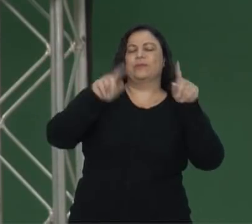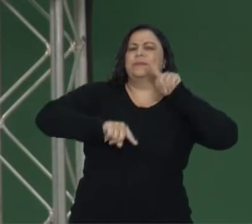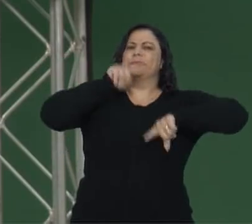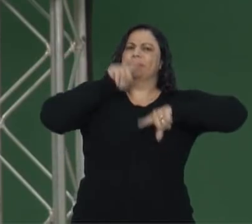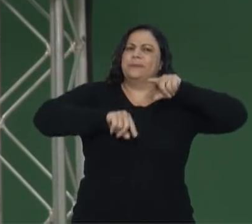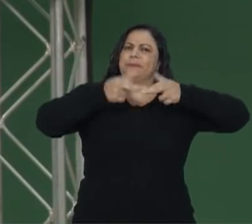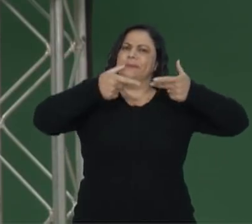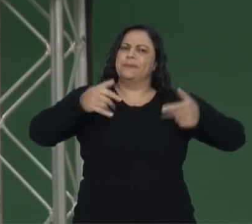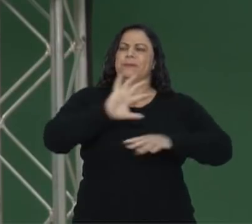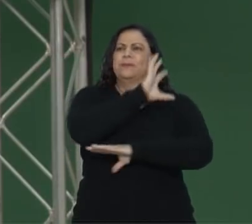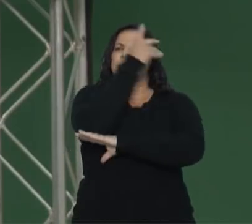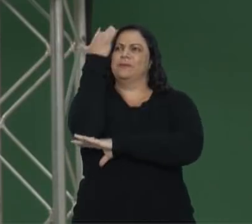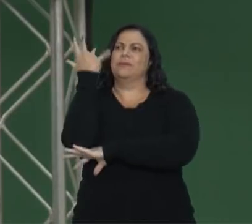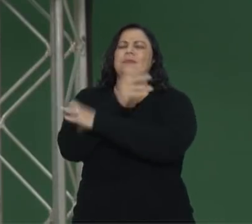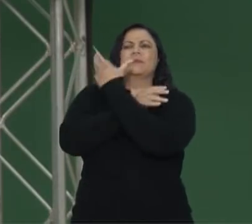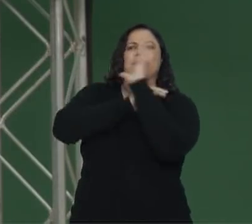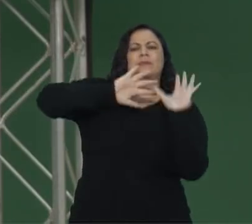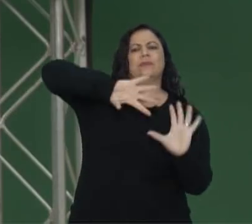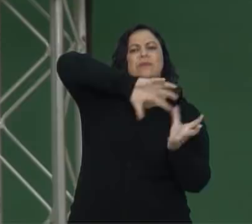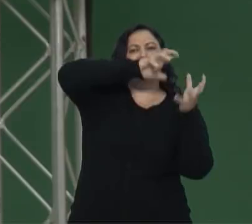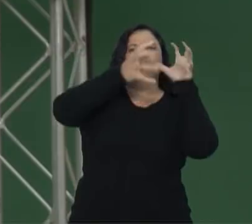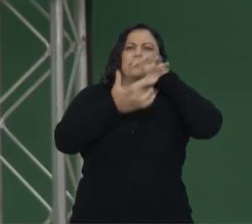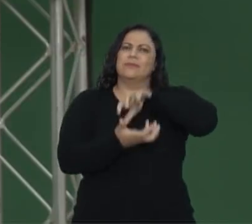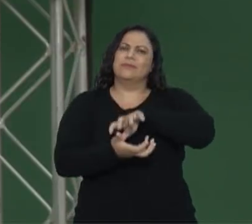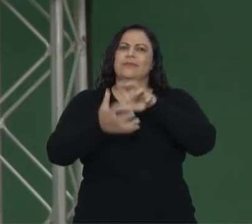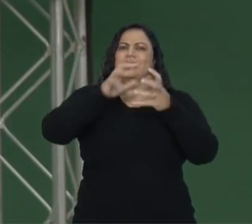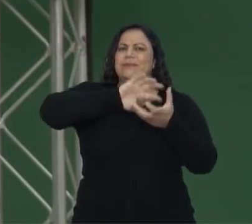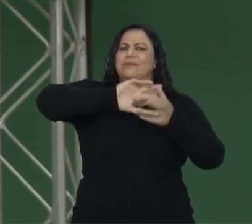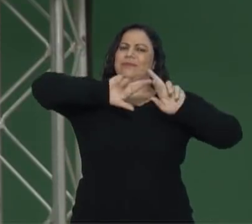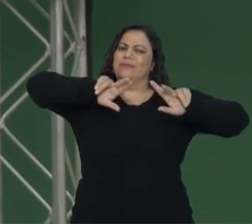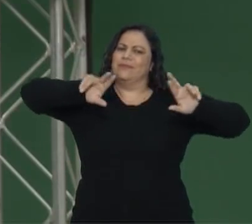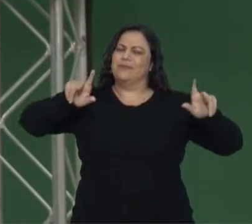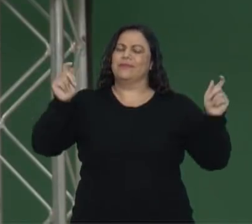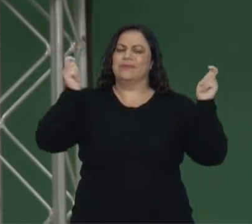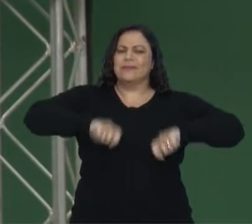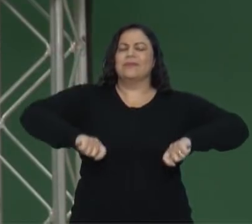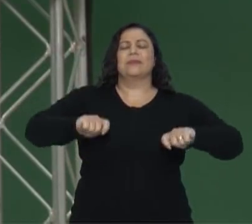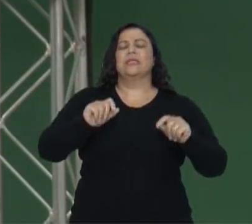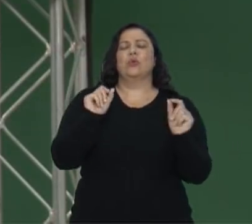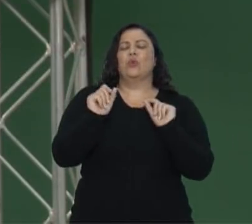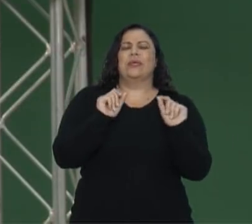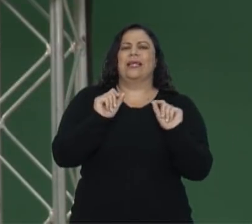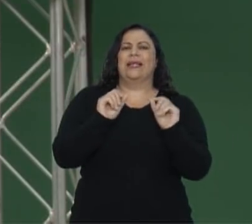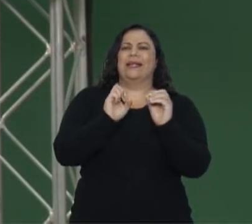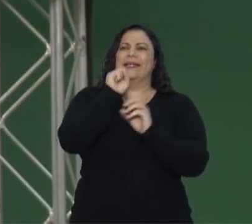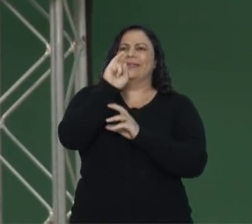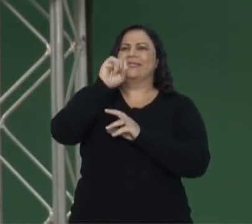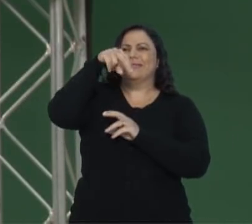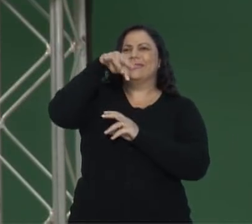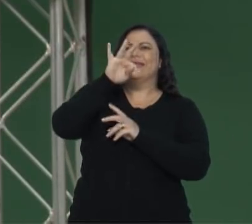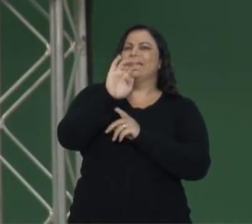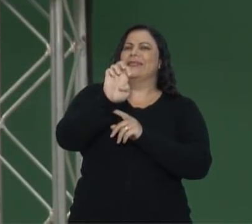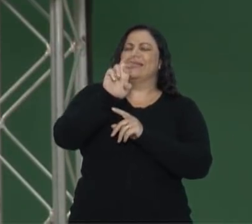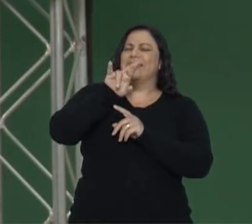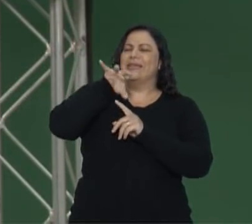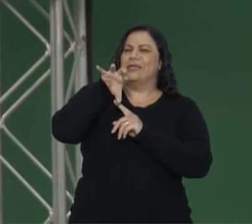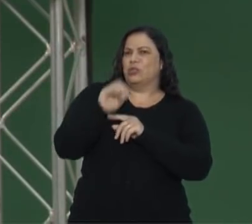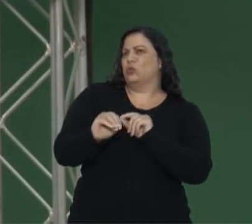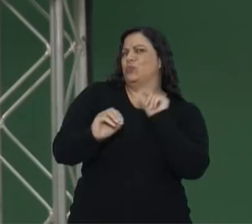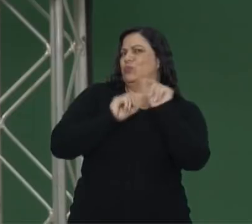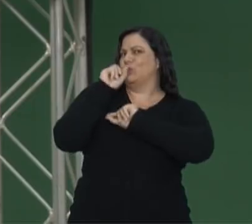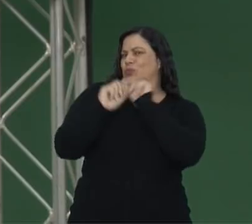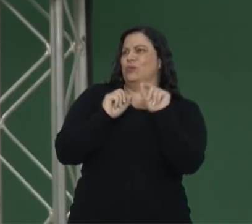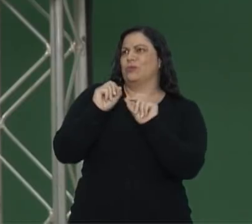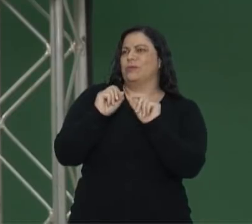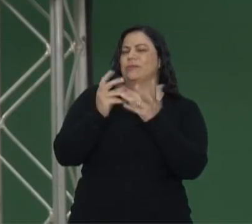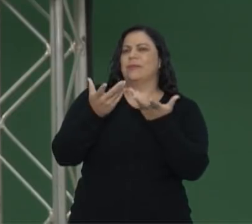sintéticos. Parte 1. Percebam que a gente já está um bom tempo falando de materiais, de objetos, transformações